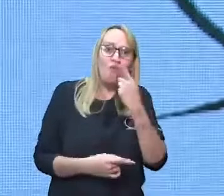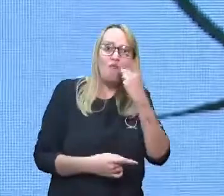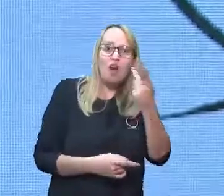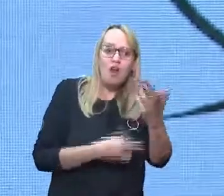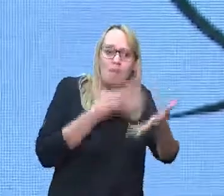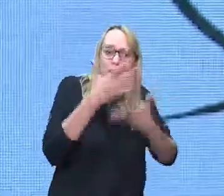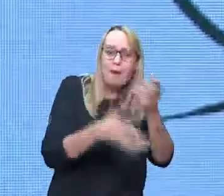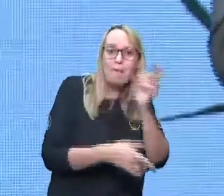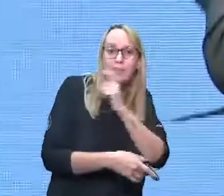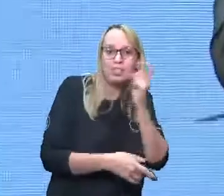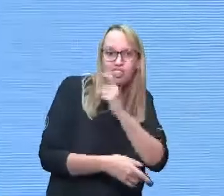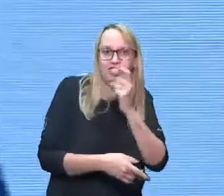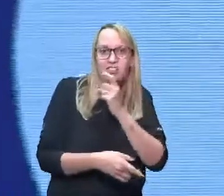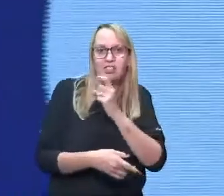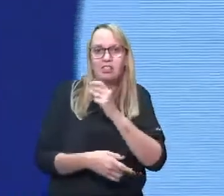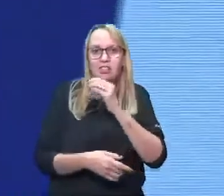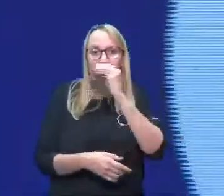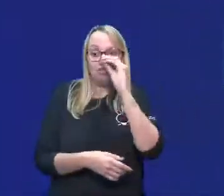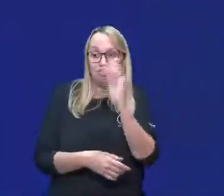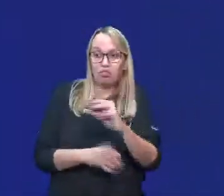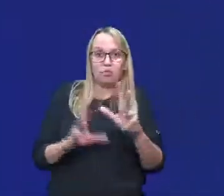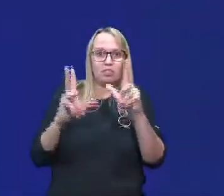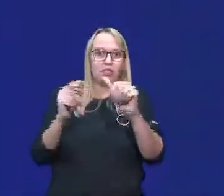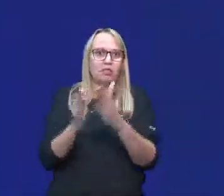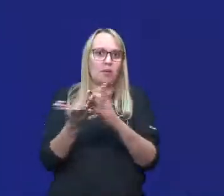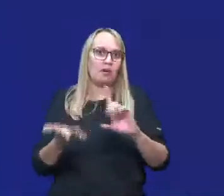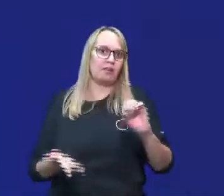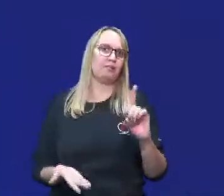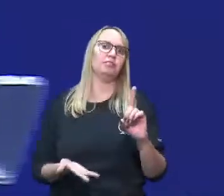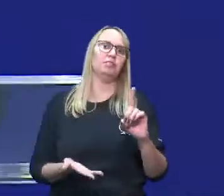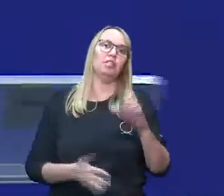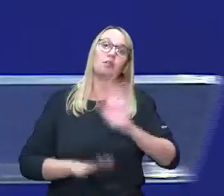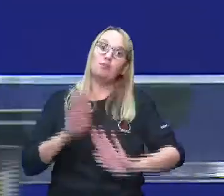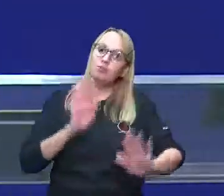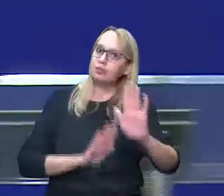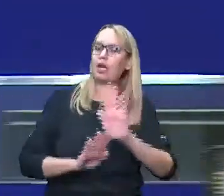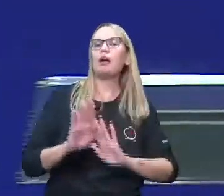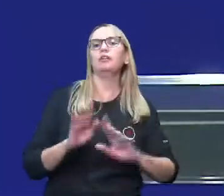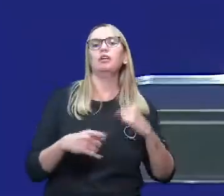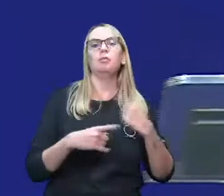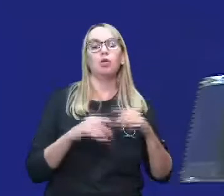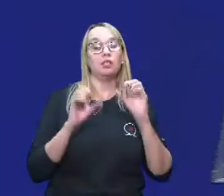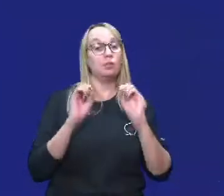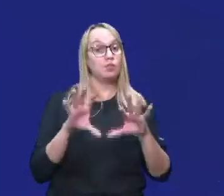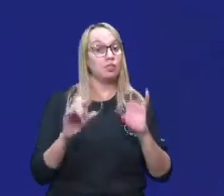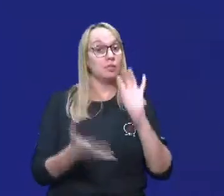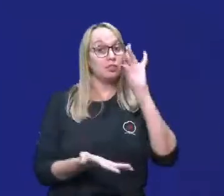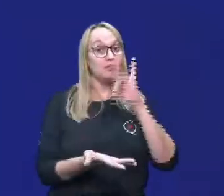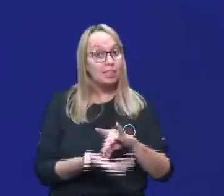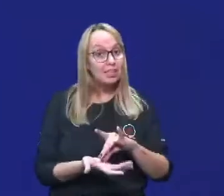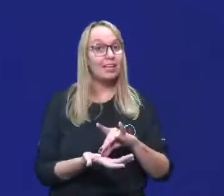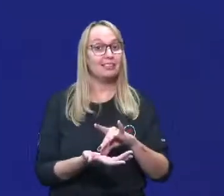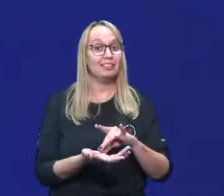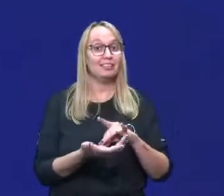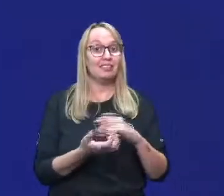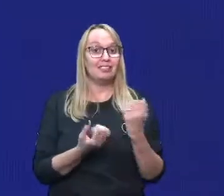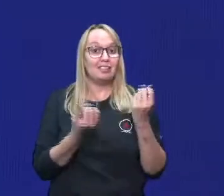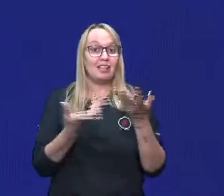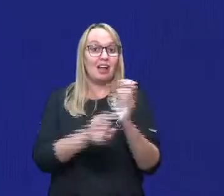a gente pega a verdade inteira e joga fora. Amigo, cuidado com isso, porque o ensinamento verdadeiro é que te